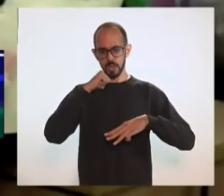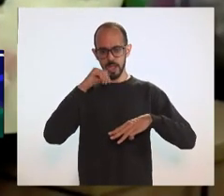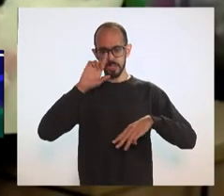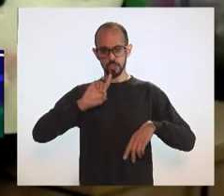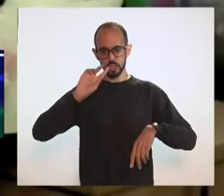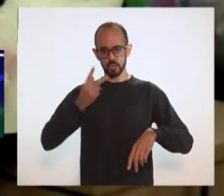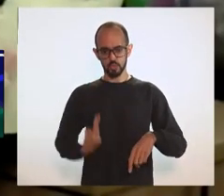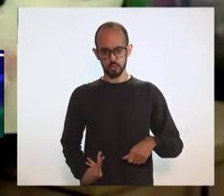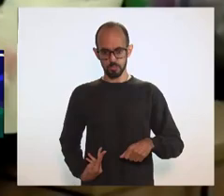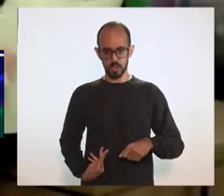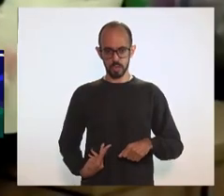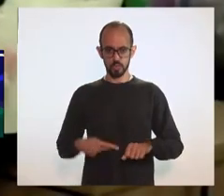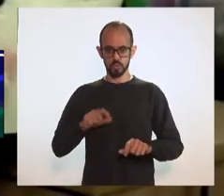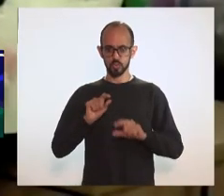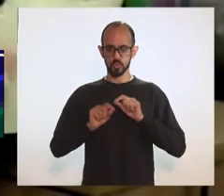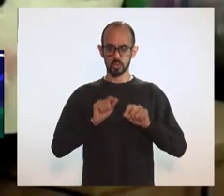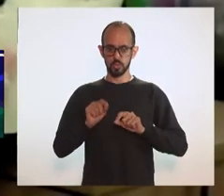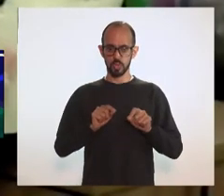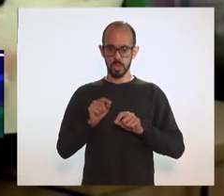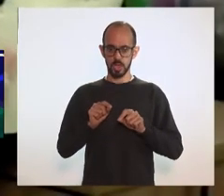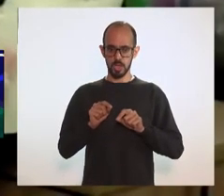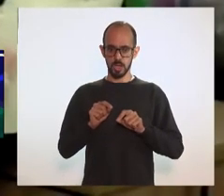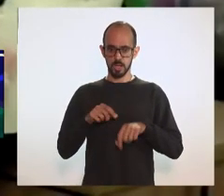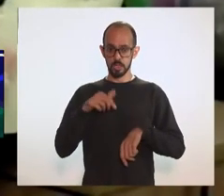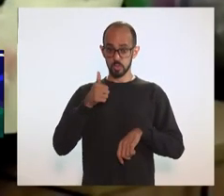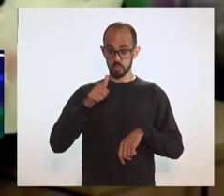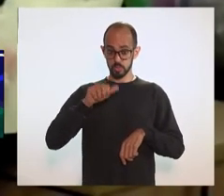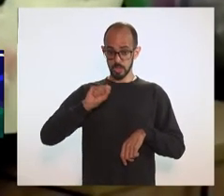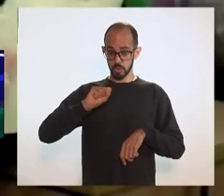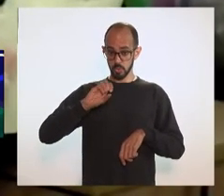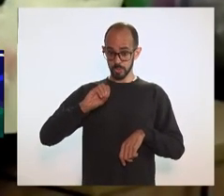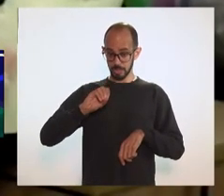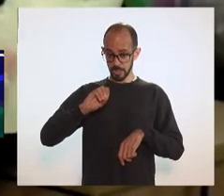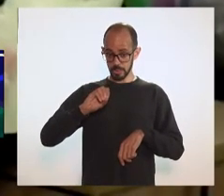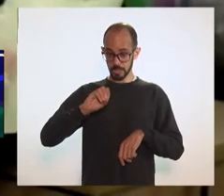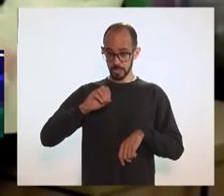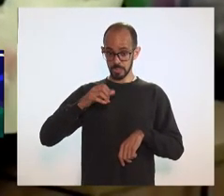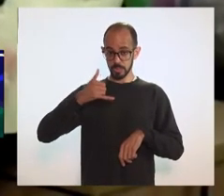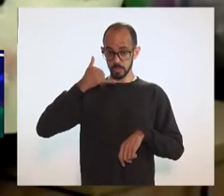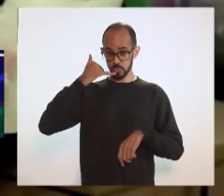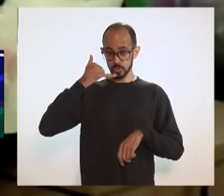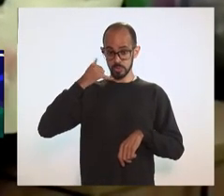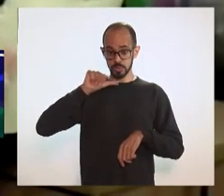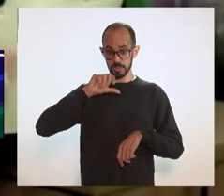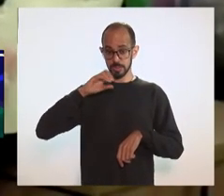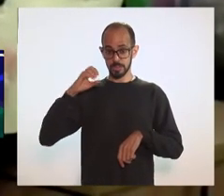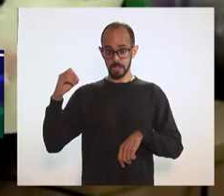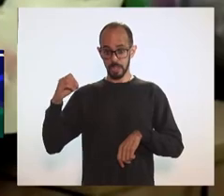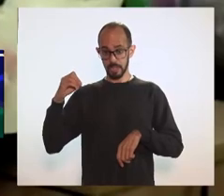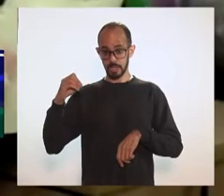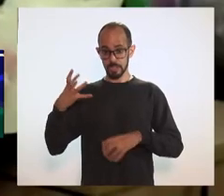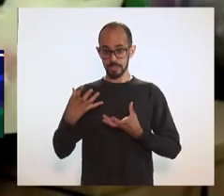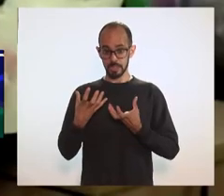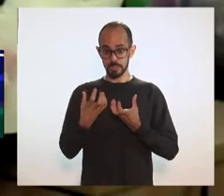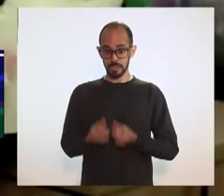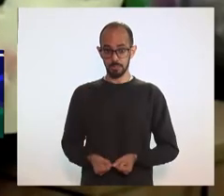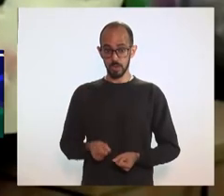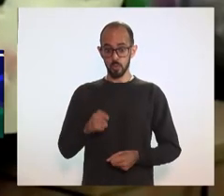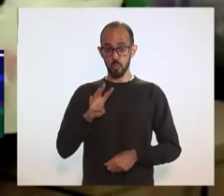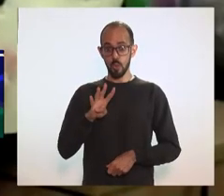que através dos canais 180 e o Disque 100, eles receberam